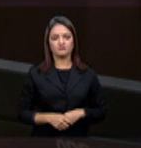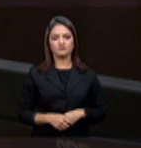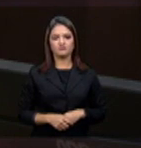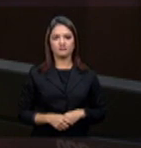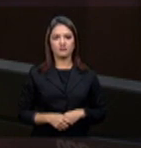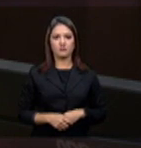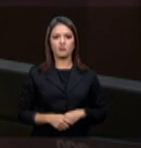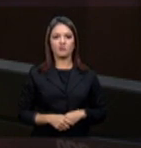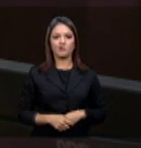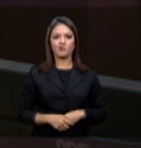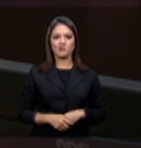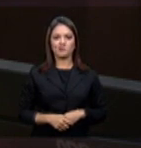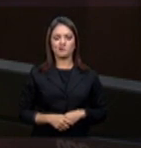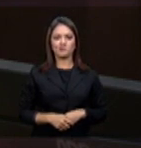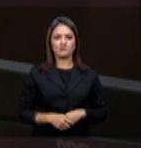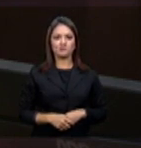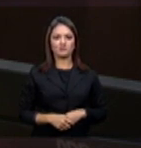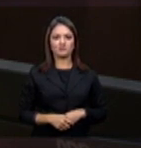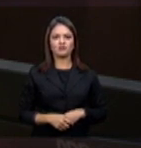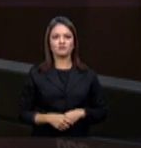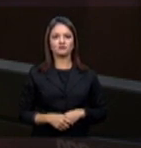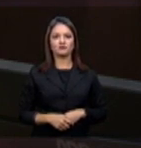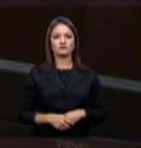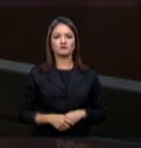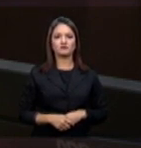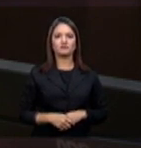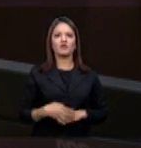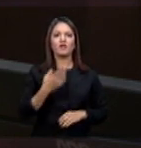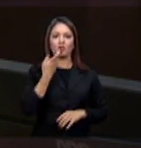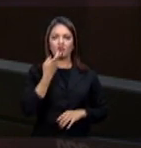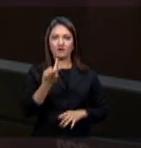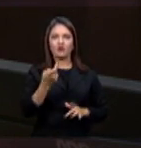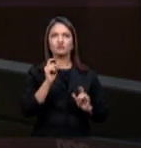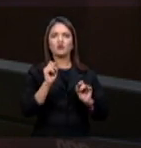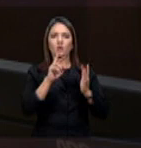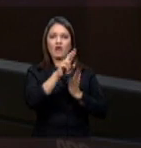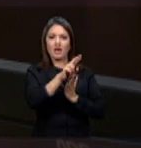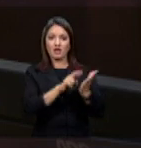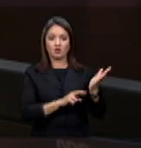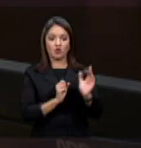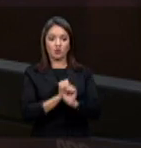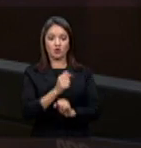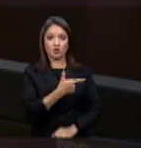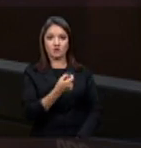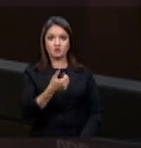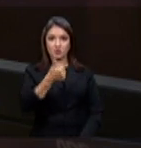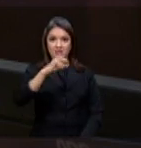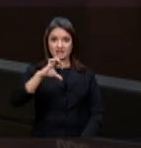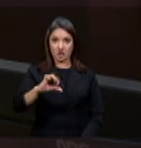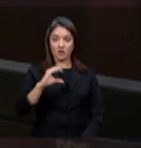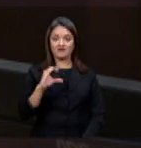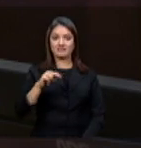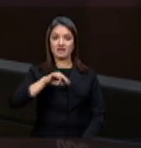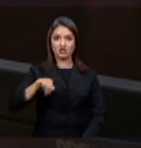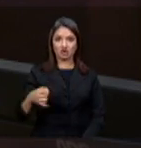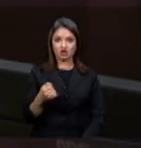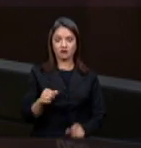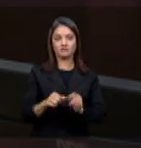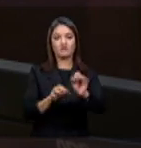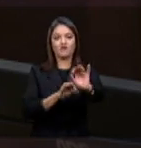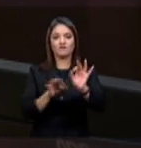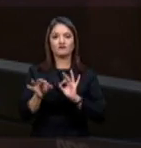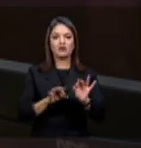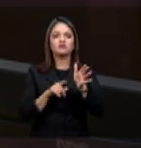finalizando uma referência a um relatório que em 2019 foi produzido pelo CNJ sobre